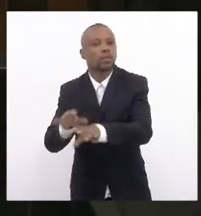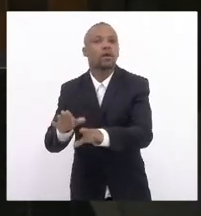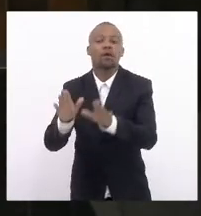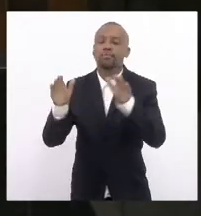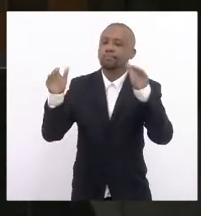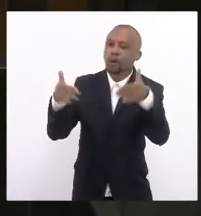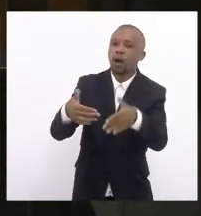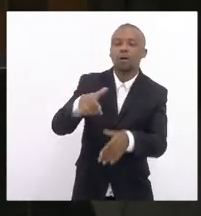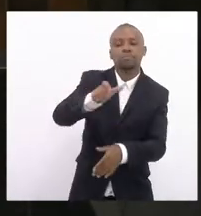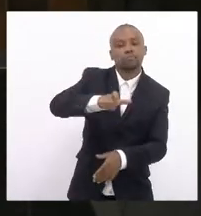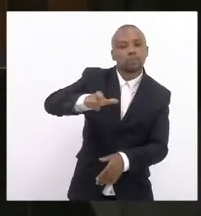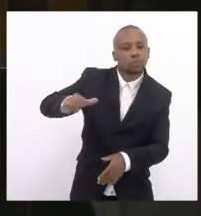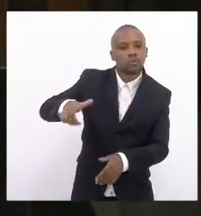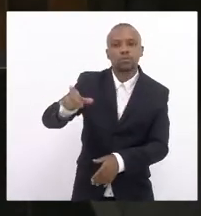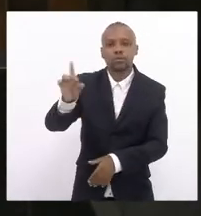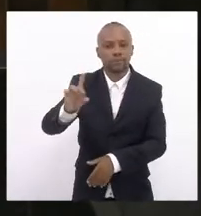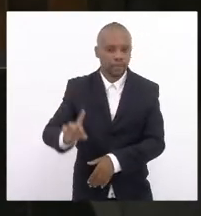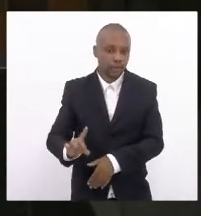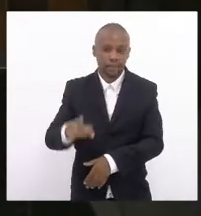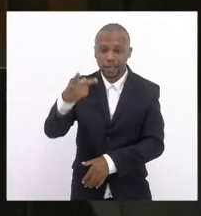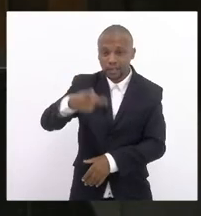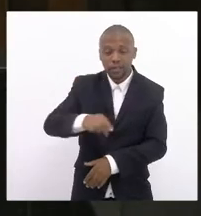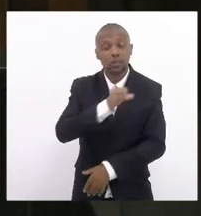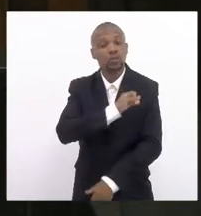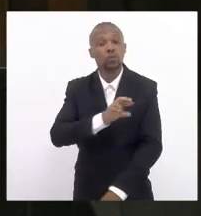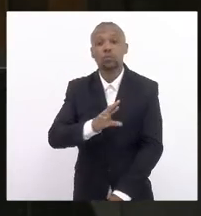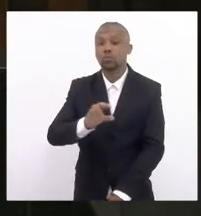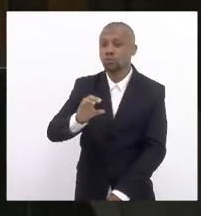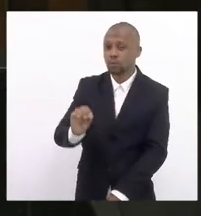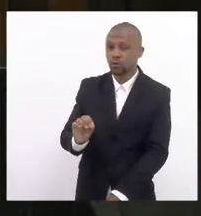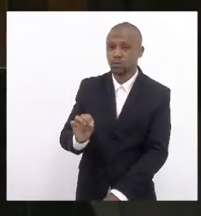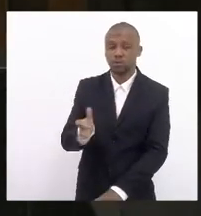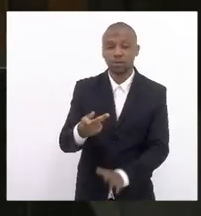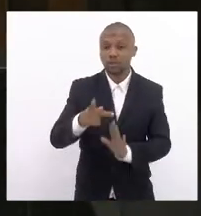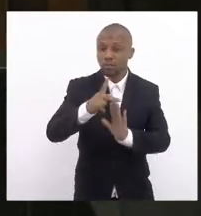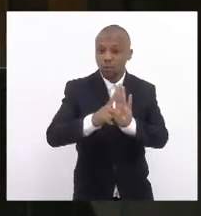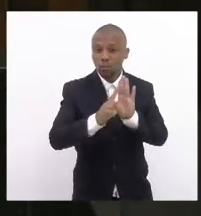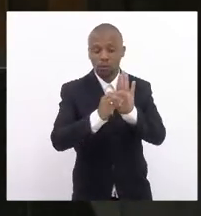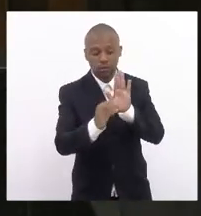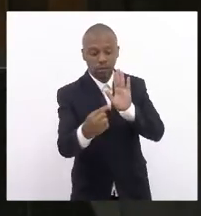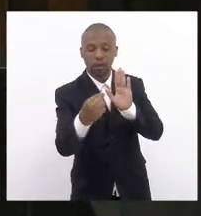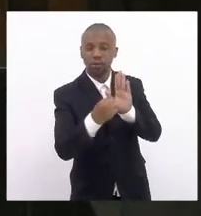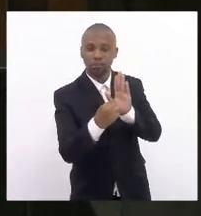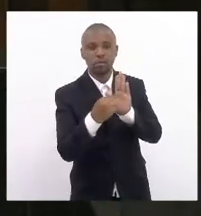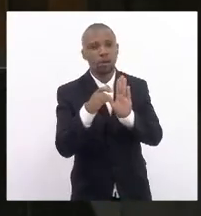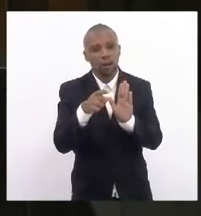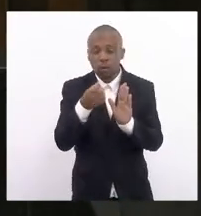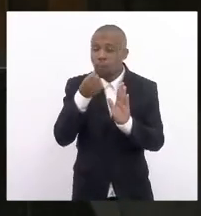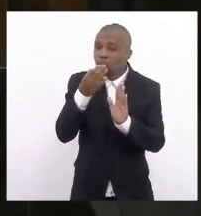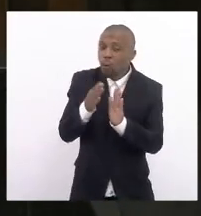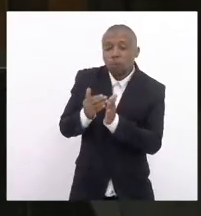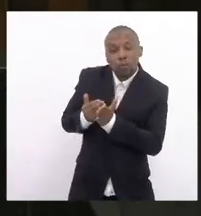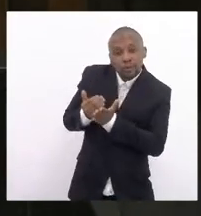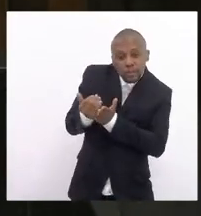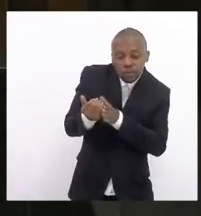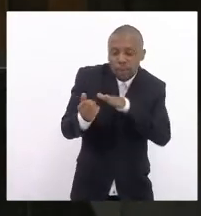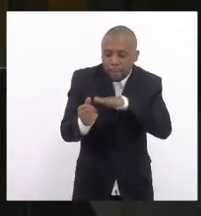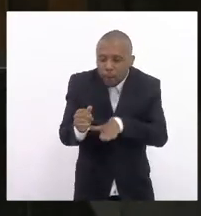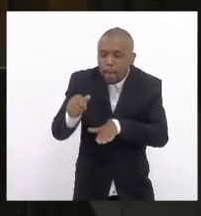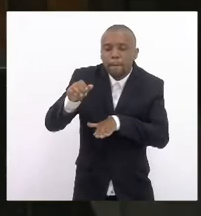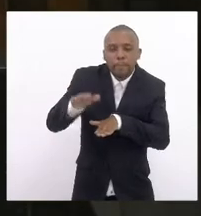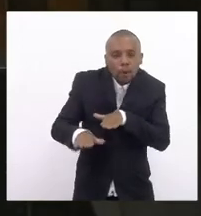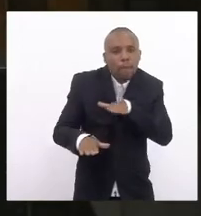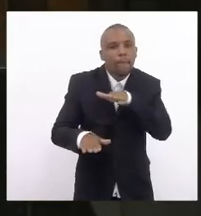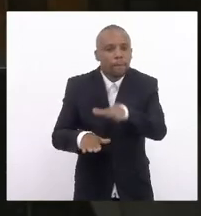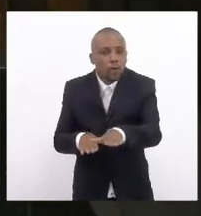ensino e aprendizagem no Estado do Rio de Janeiro. Acho que esse projeto, deputado Márcio Pacheco, é um bom pontapé inicial para esse debate, para a